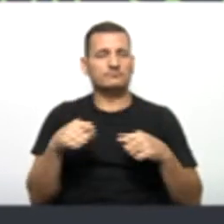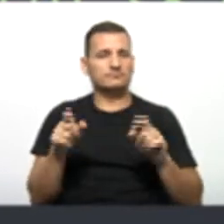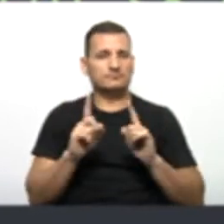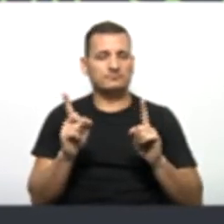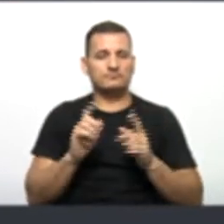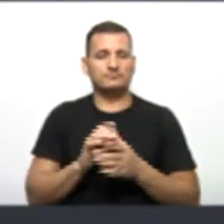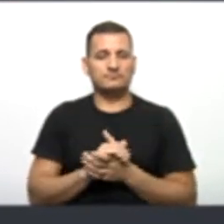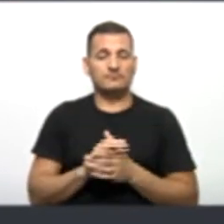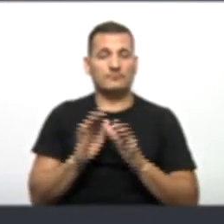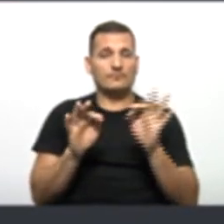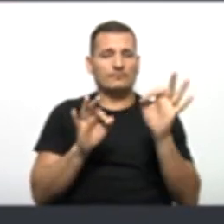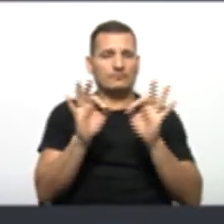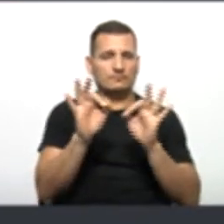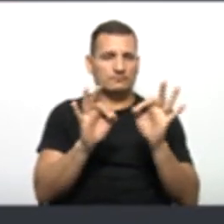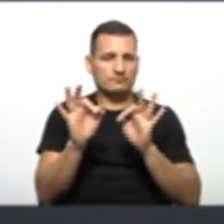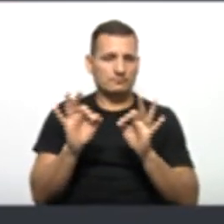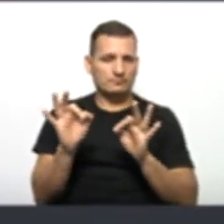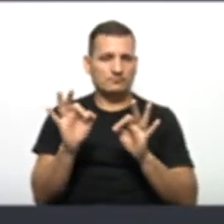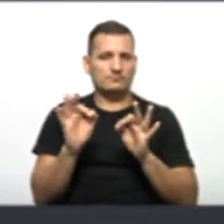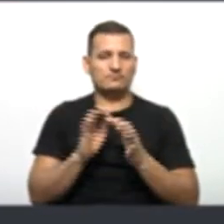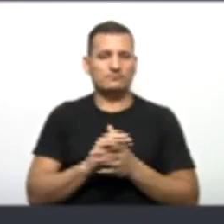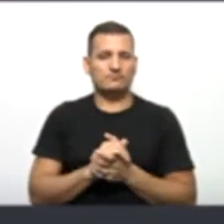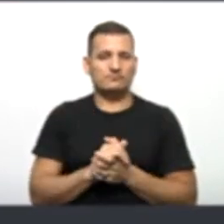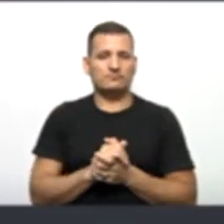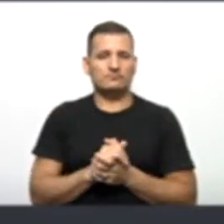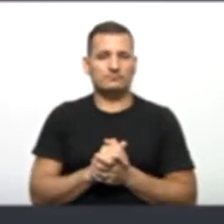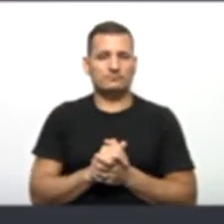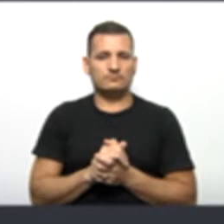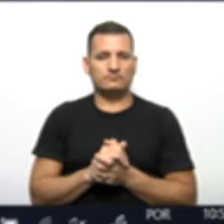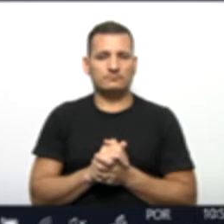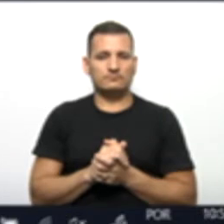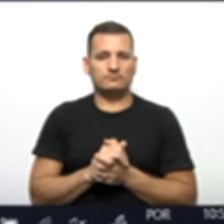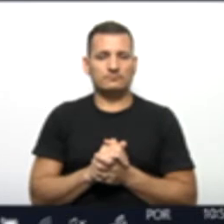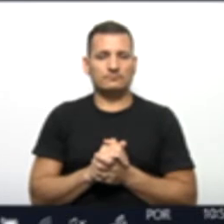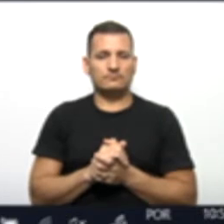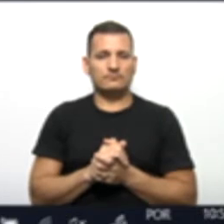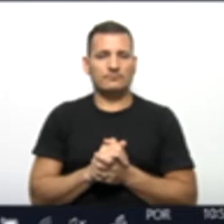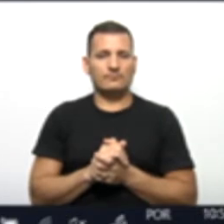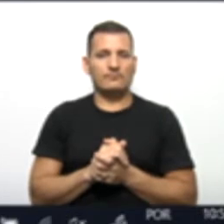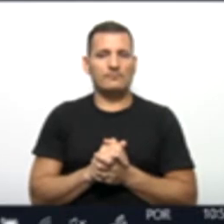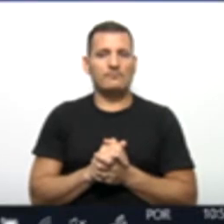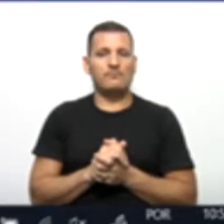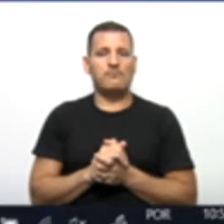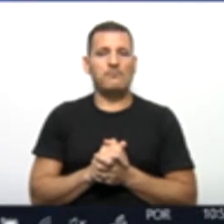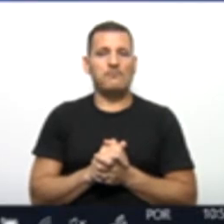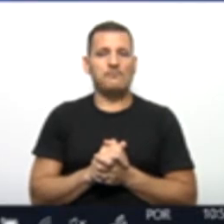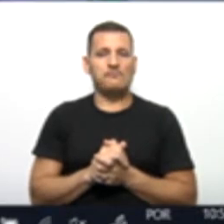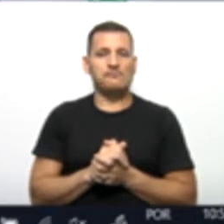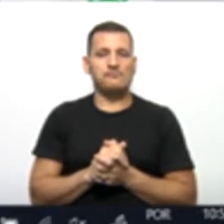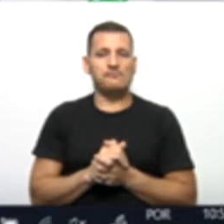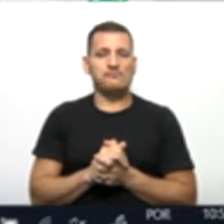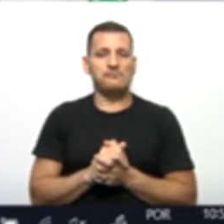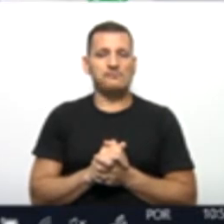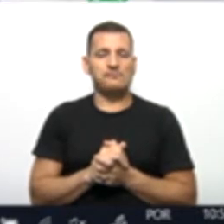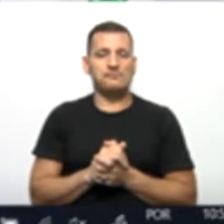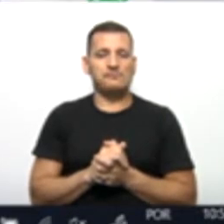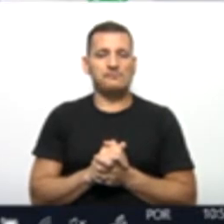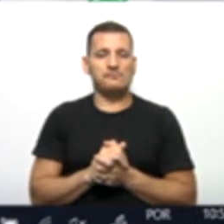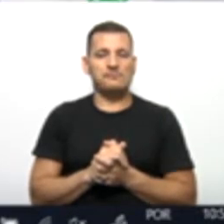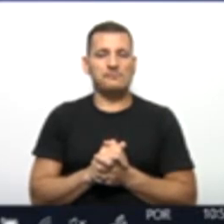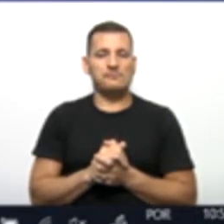organização nossa página eu vou abrir aqui a página pra vocês verem como ela está hoje voltar aqui